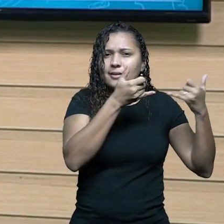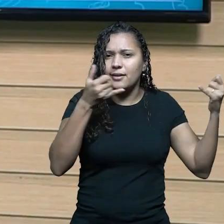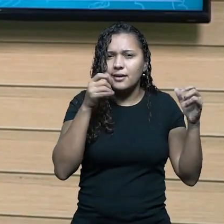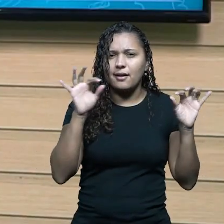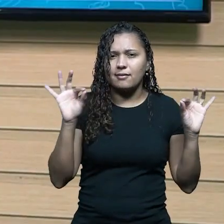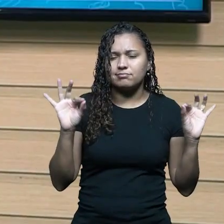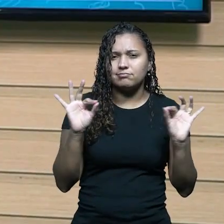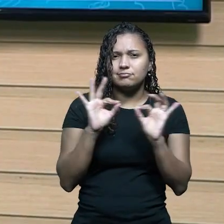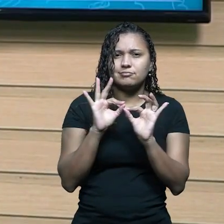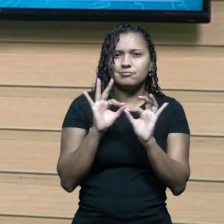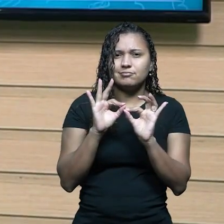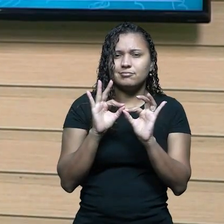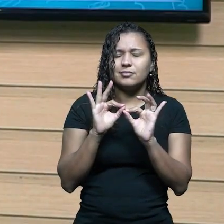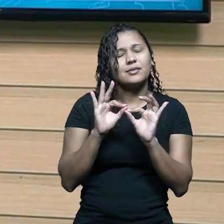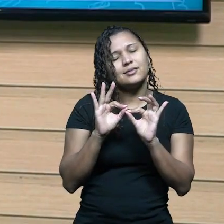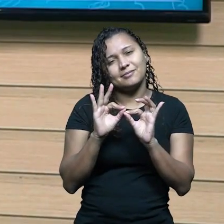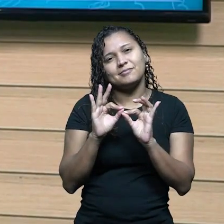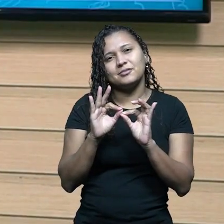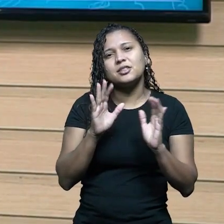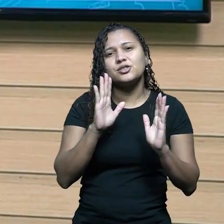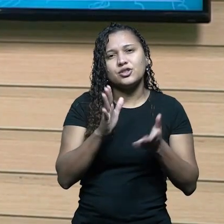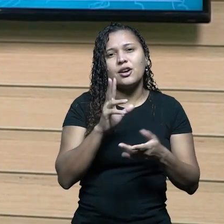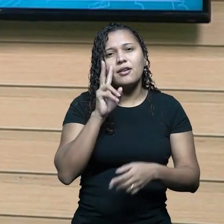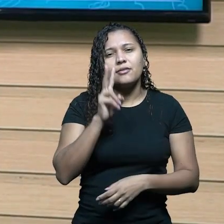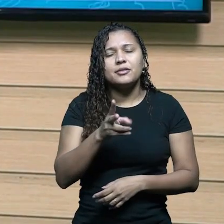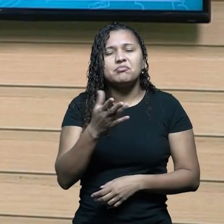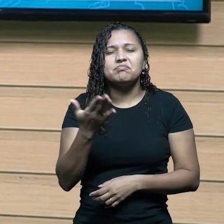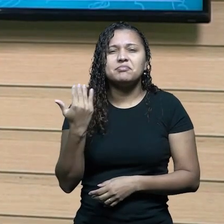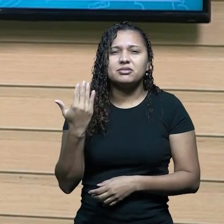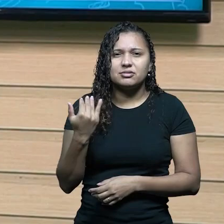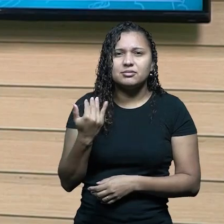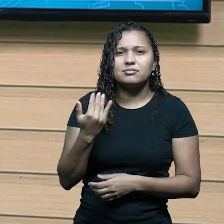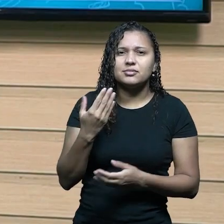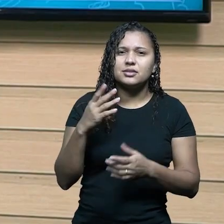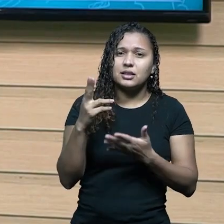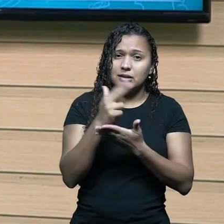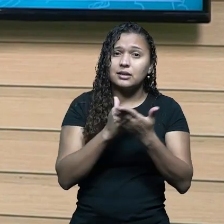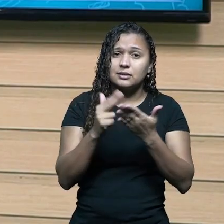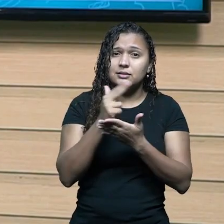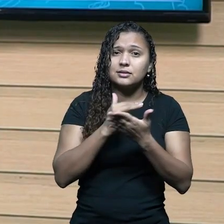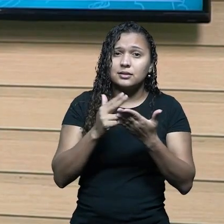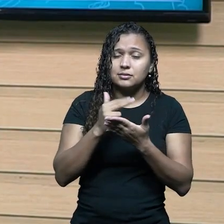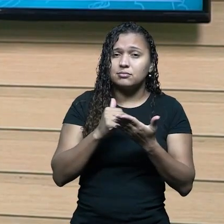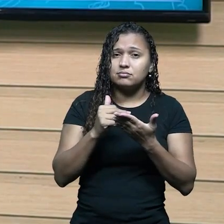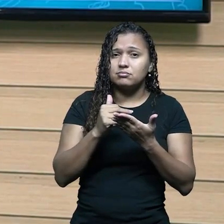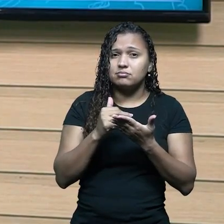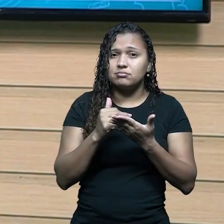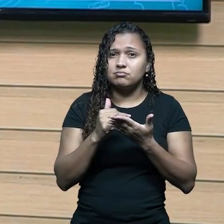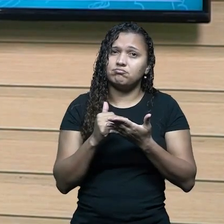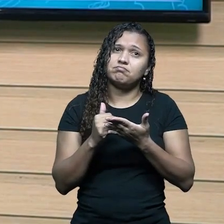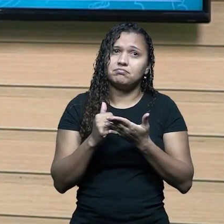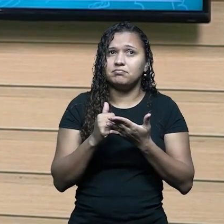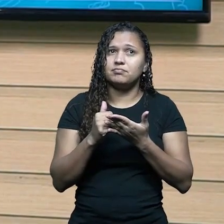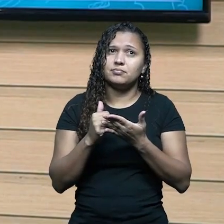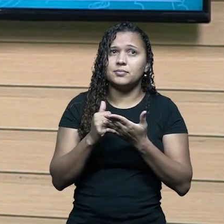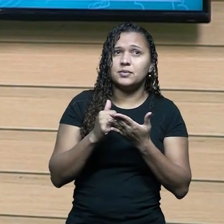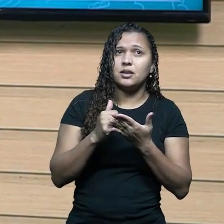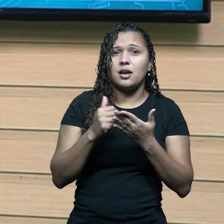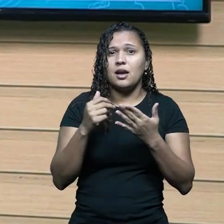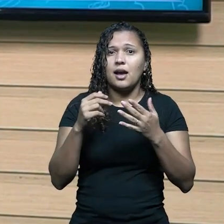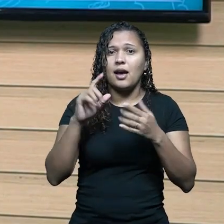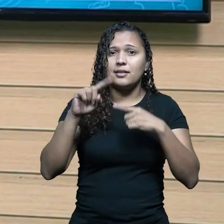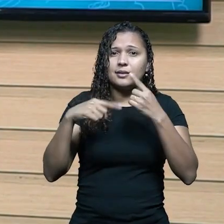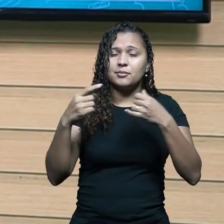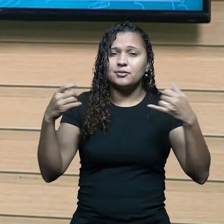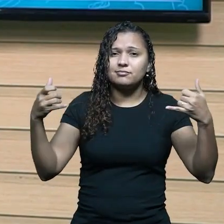nós vimos um elemento que fazia também parte deste desenho, tá? Onde era feito o desenho,